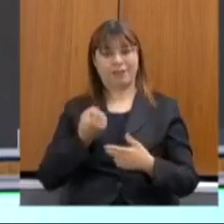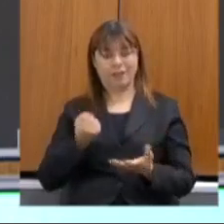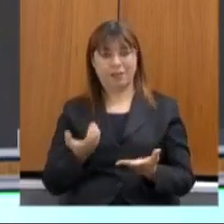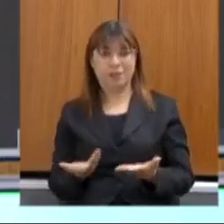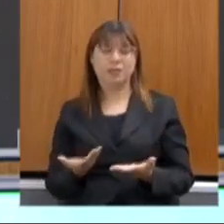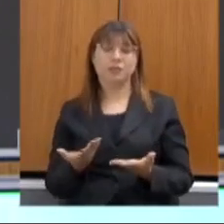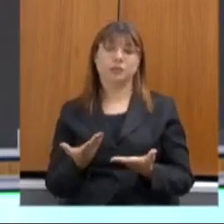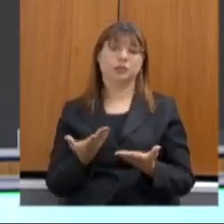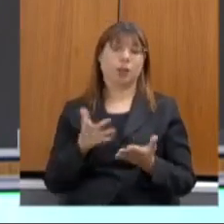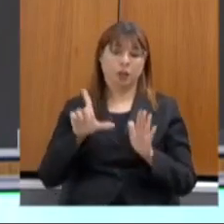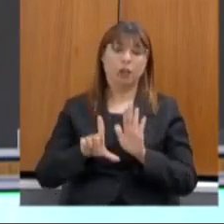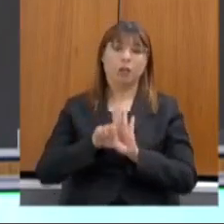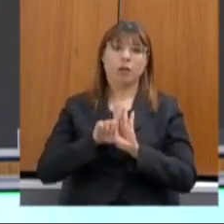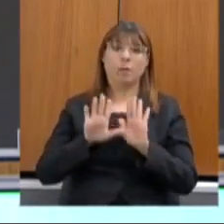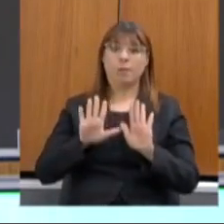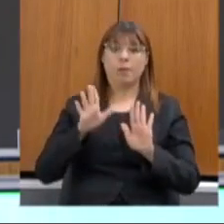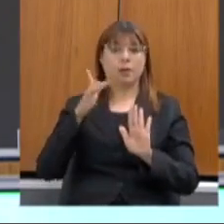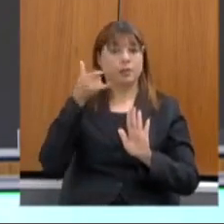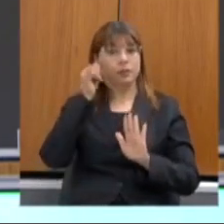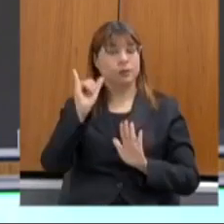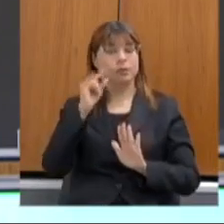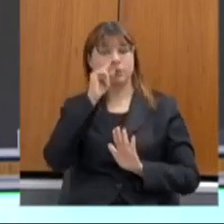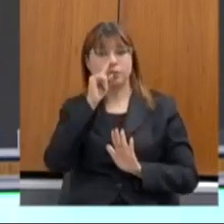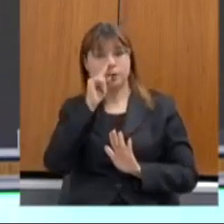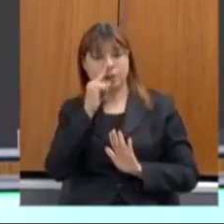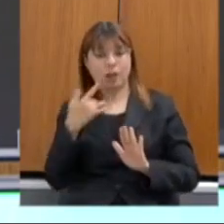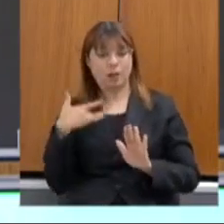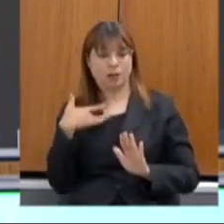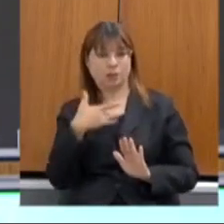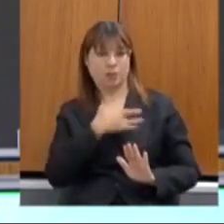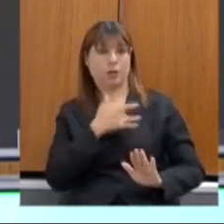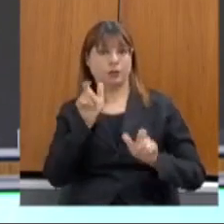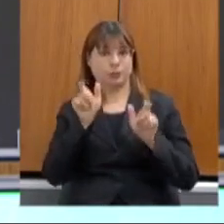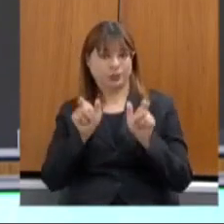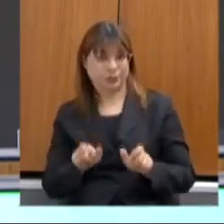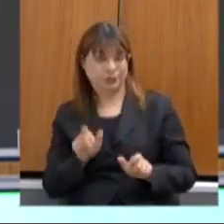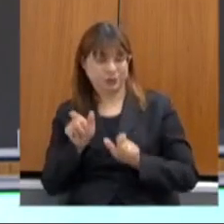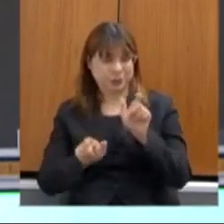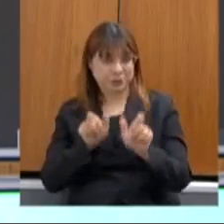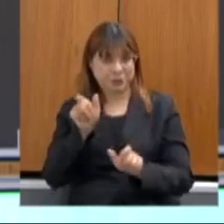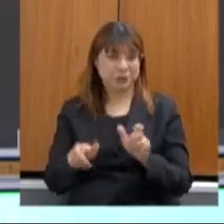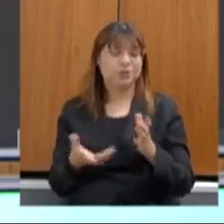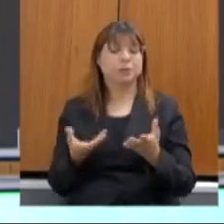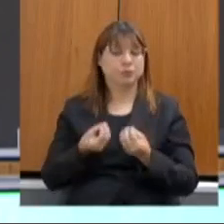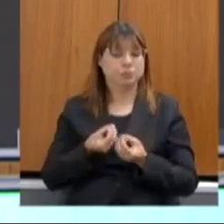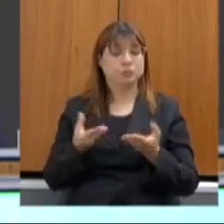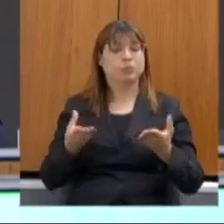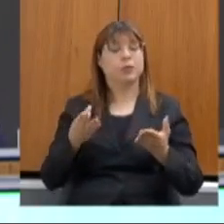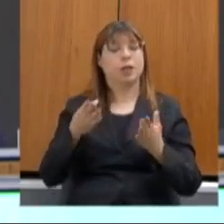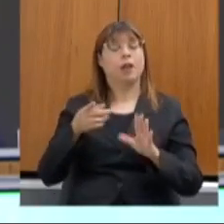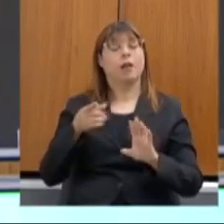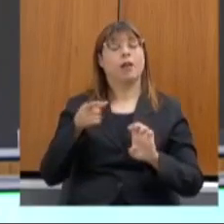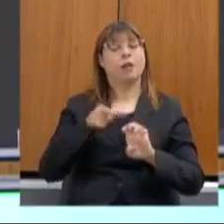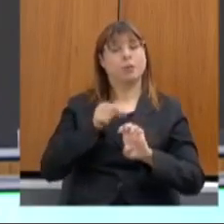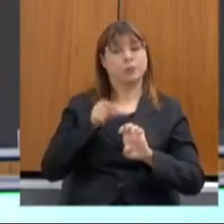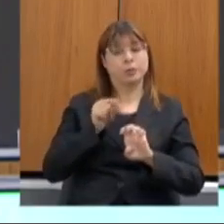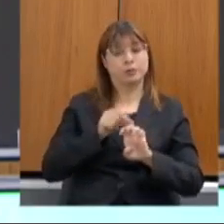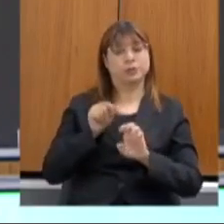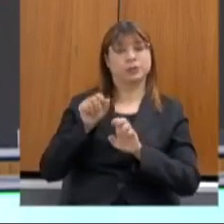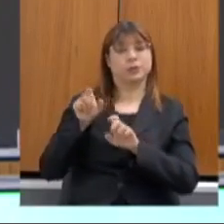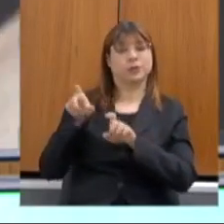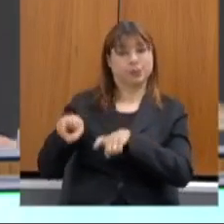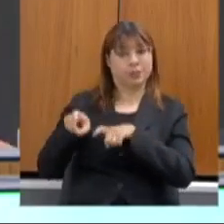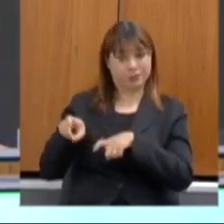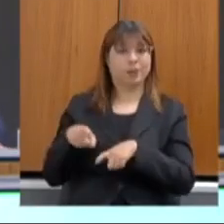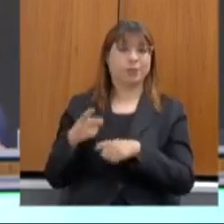da forma legal sem colocar em risco a vida das pessoas à saúde das pessoas e promovendo o empreendedorismo no campo que a